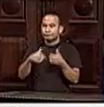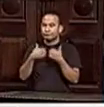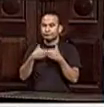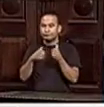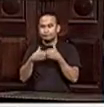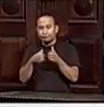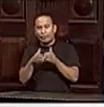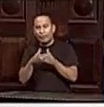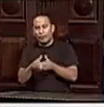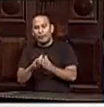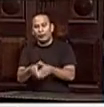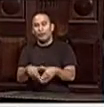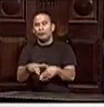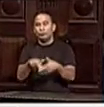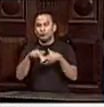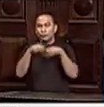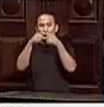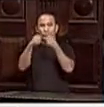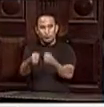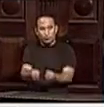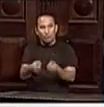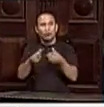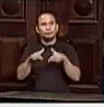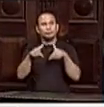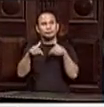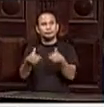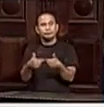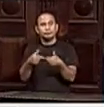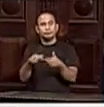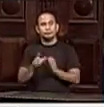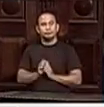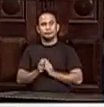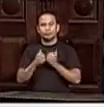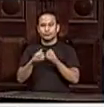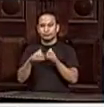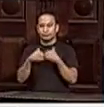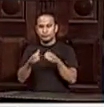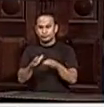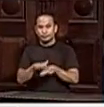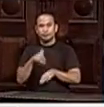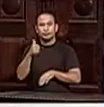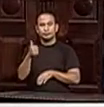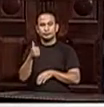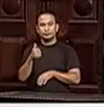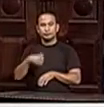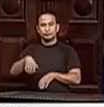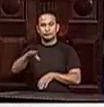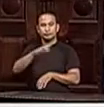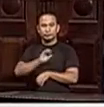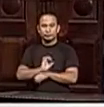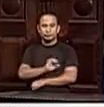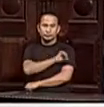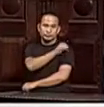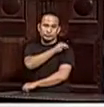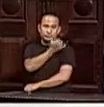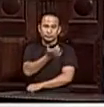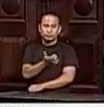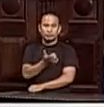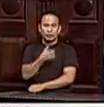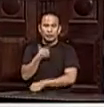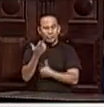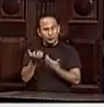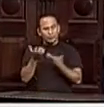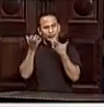que ele possa, de fato, ser uma alternativa de transporte na região metropolitana do estado do Rio de Janeiro. Eu